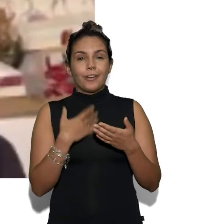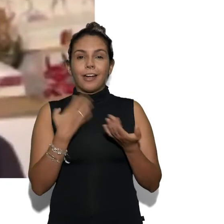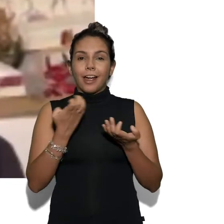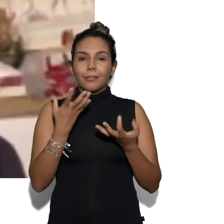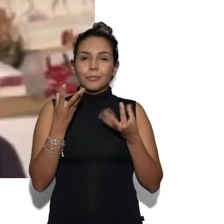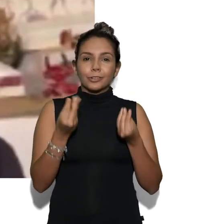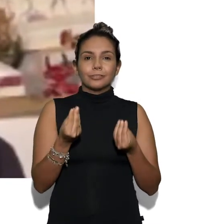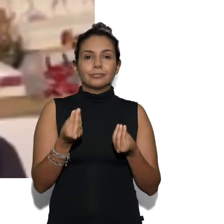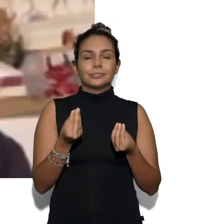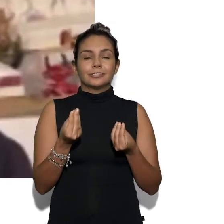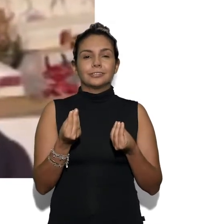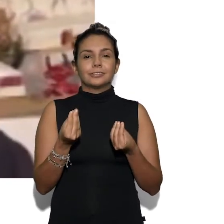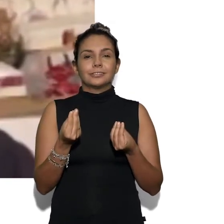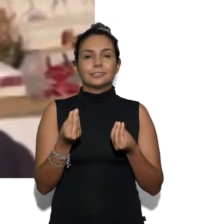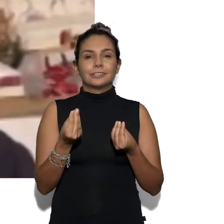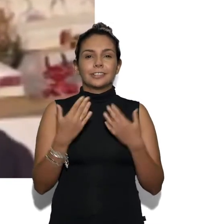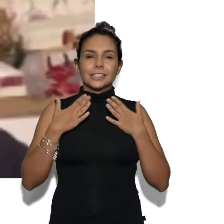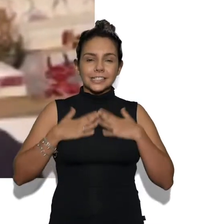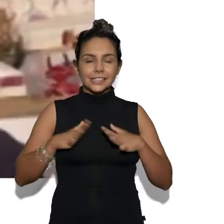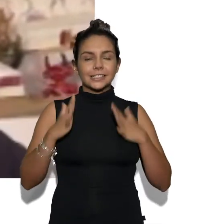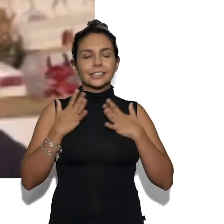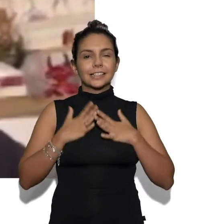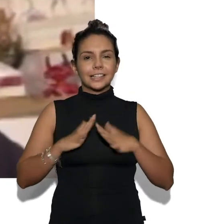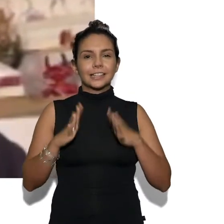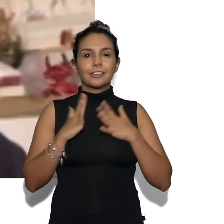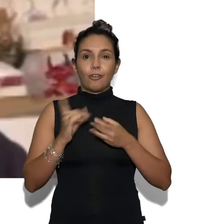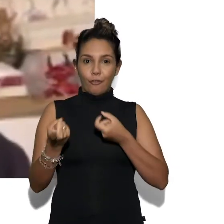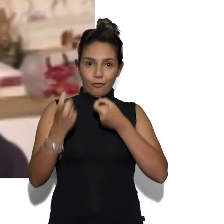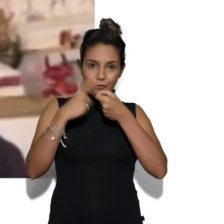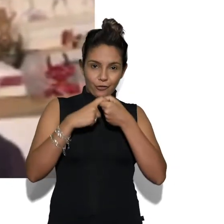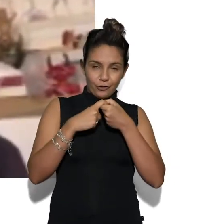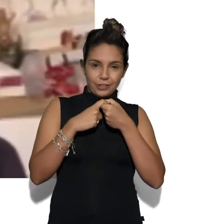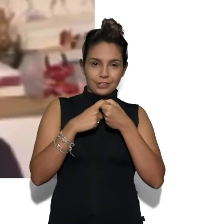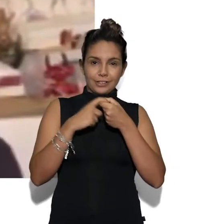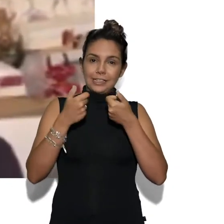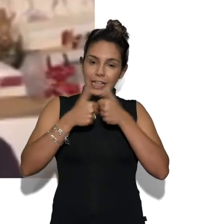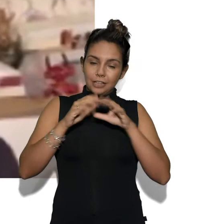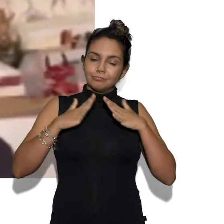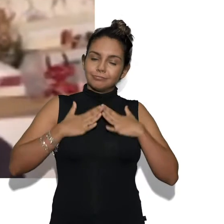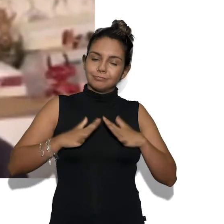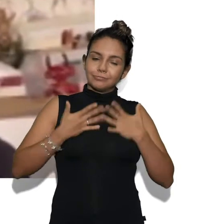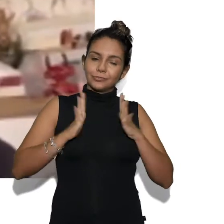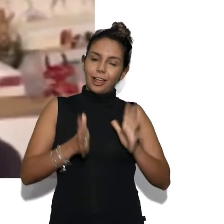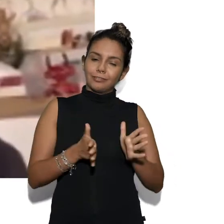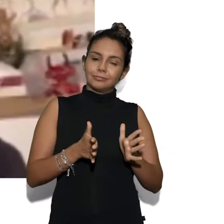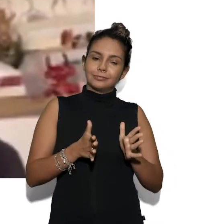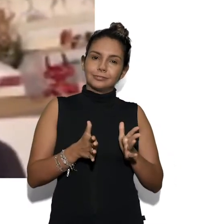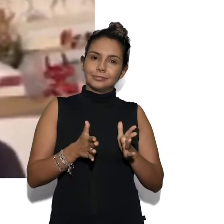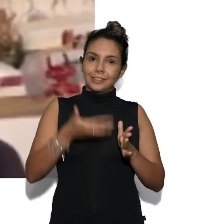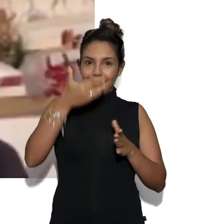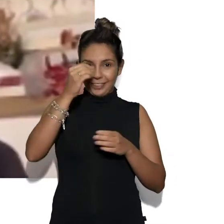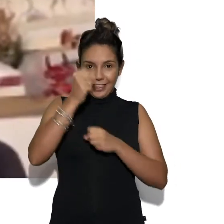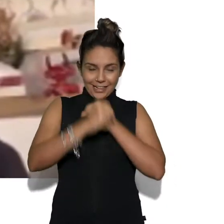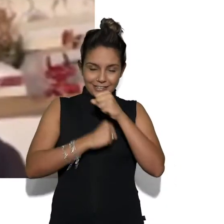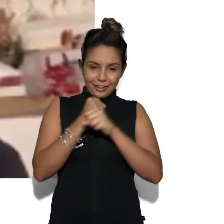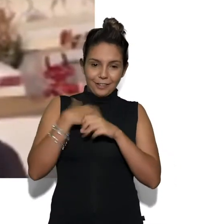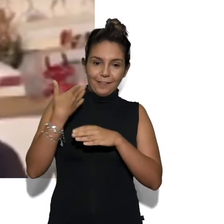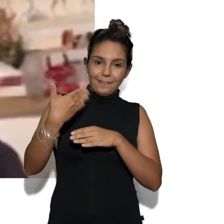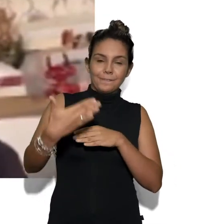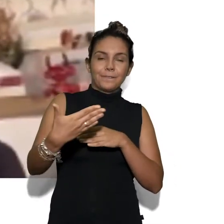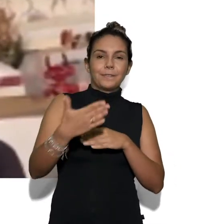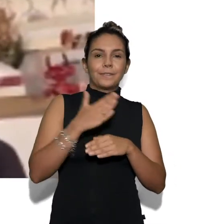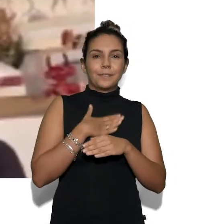quero muito pelo menos que eu descanse agora, que quando eu regresse eu esteja descansado o suficiente para aguentar mais 10 anos assim da